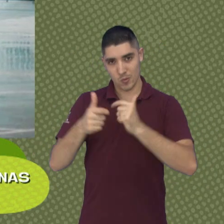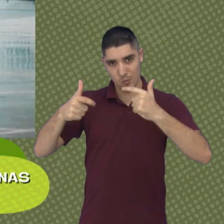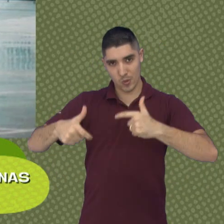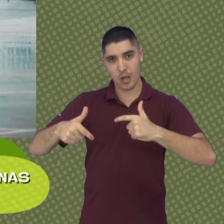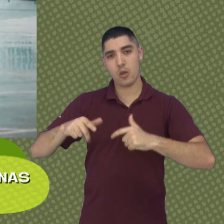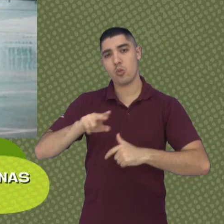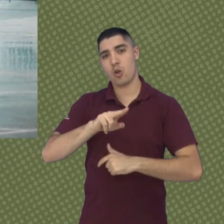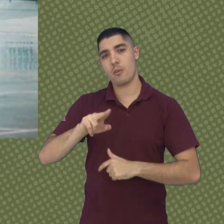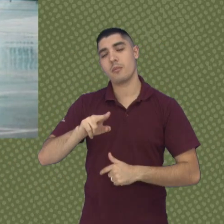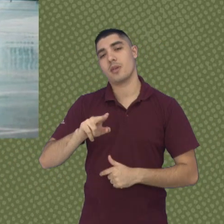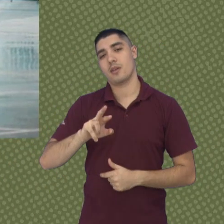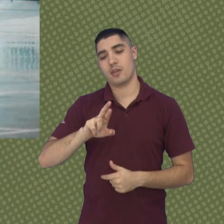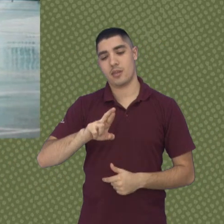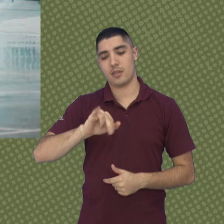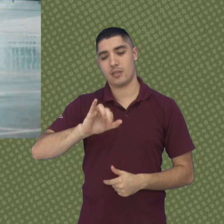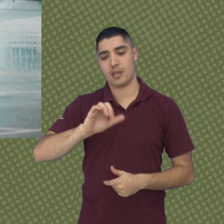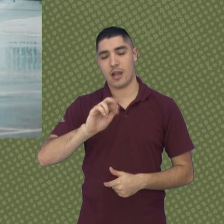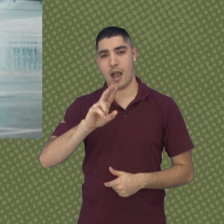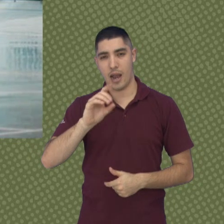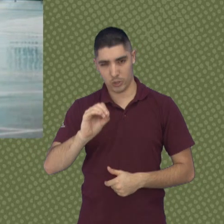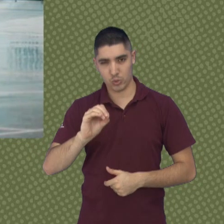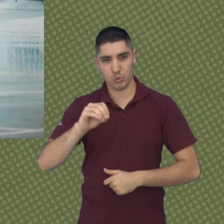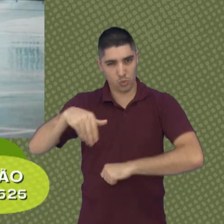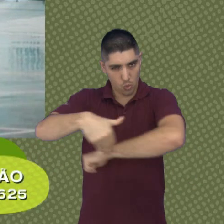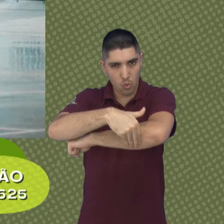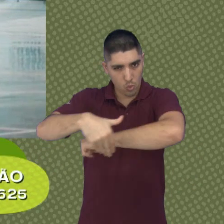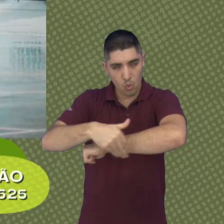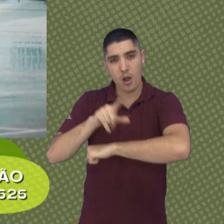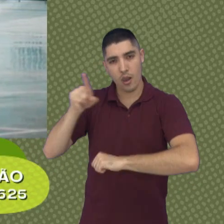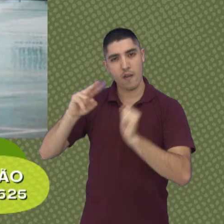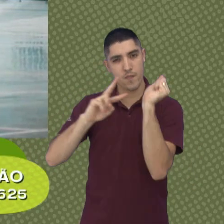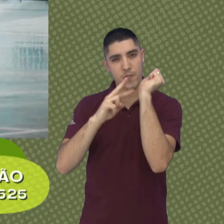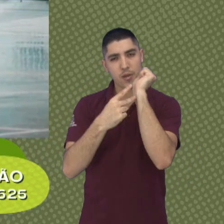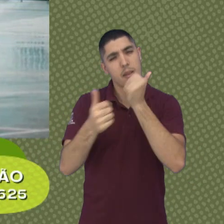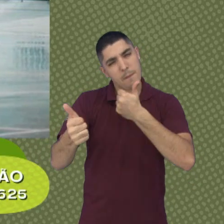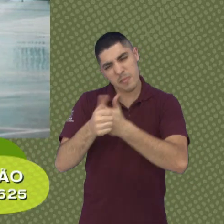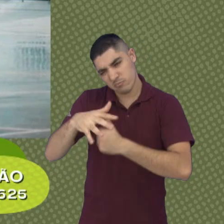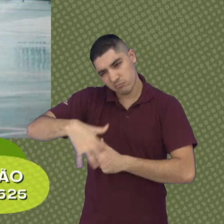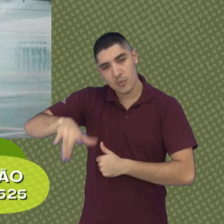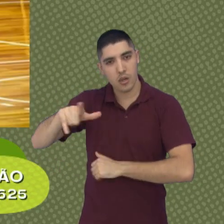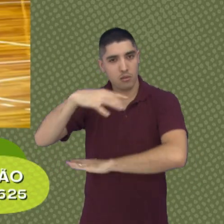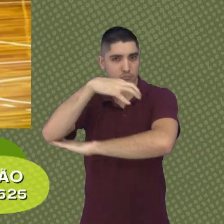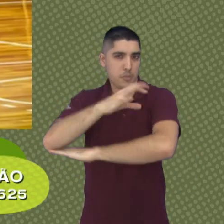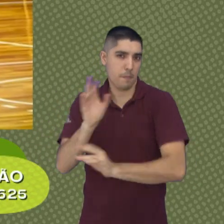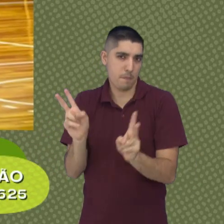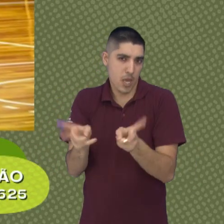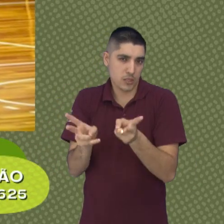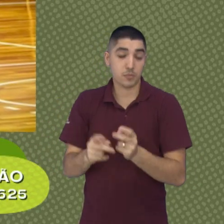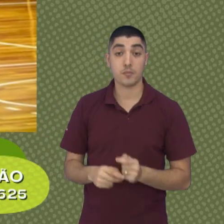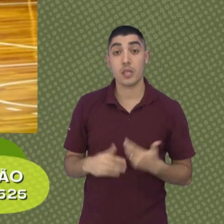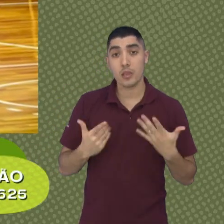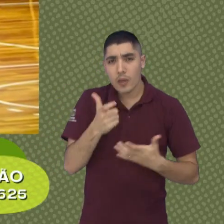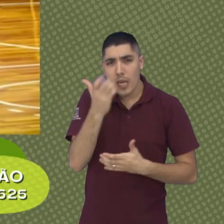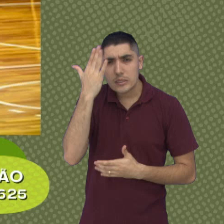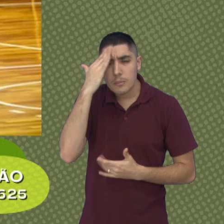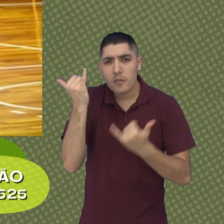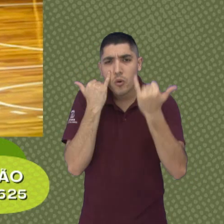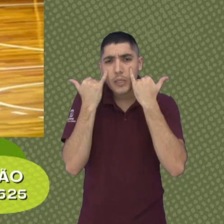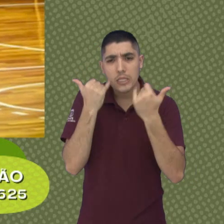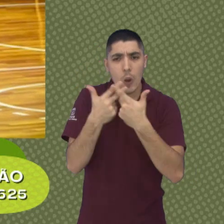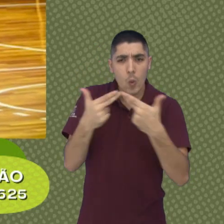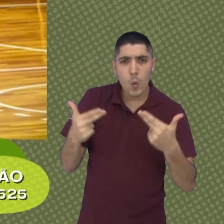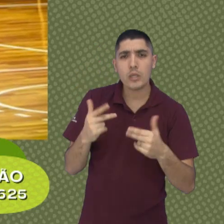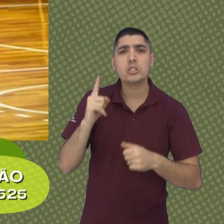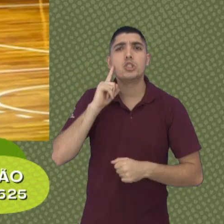Ricardo Edvars, 95, na Vila Industrial e ali no complexo do Teatrão. Para mais informações sobre as seletivas do Atleta Cidadão,